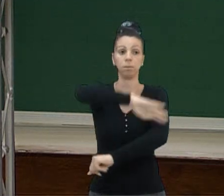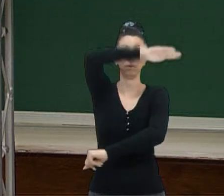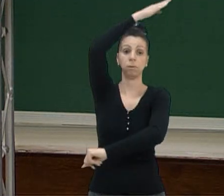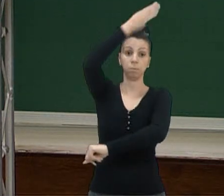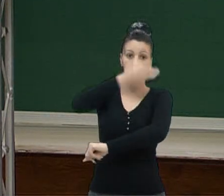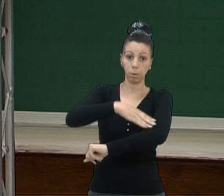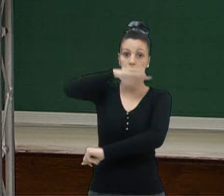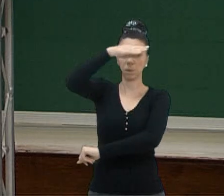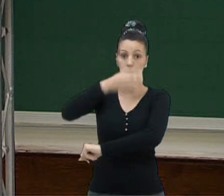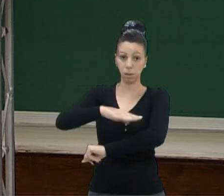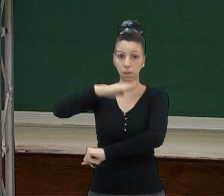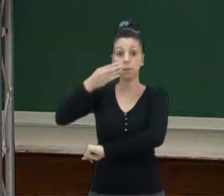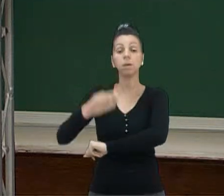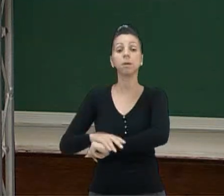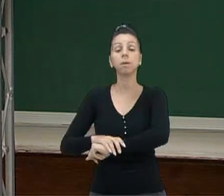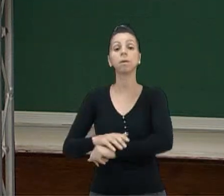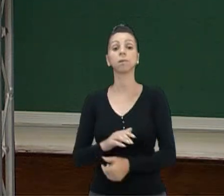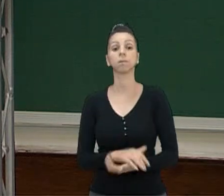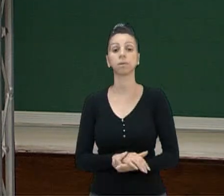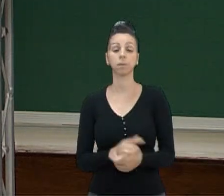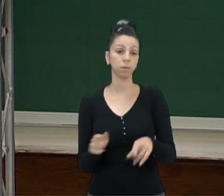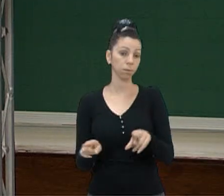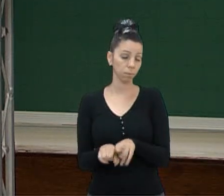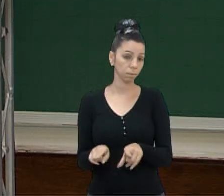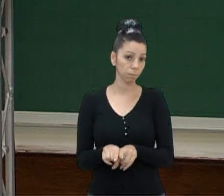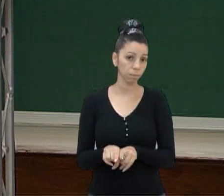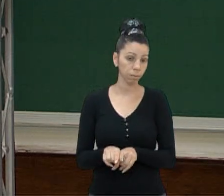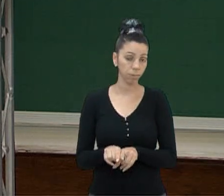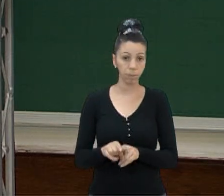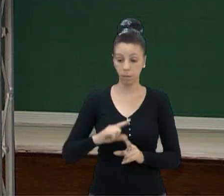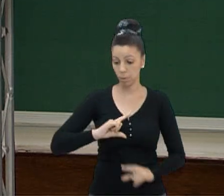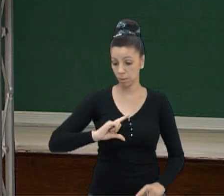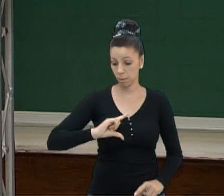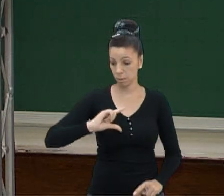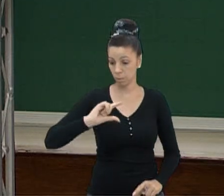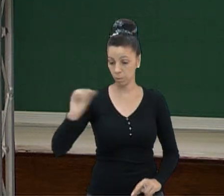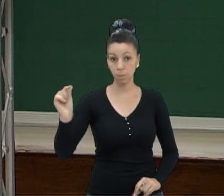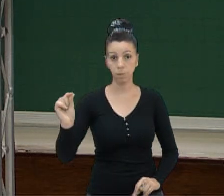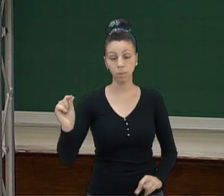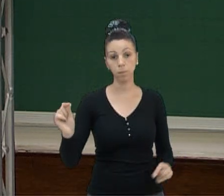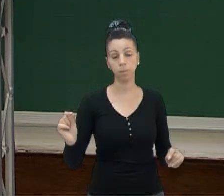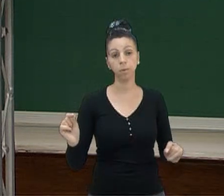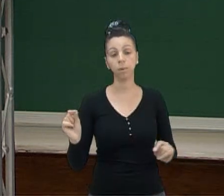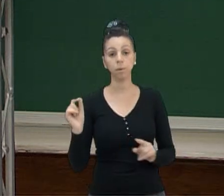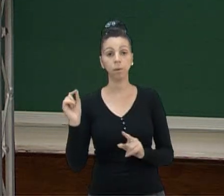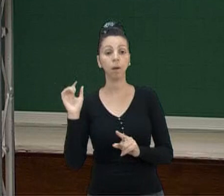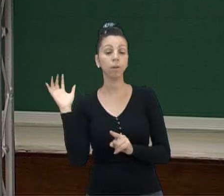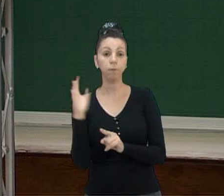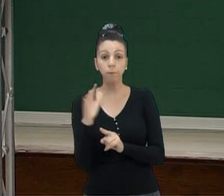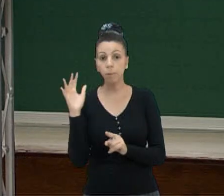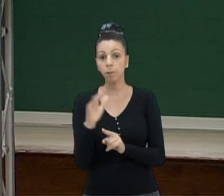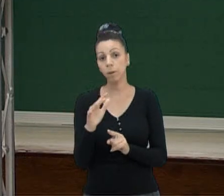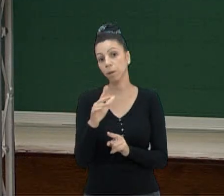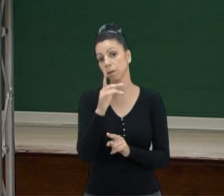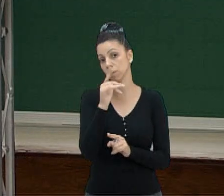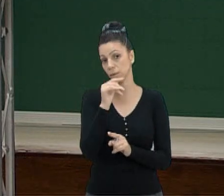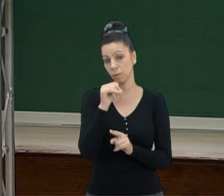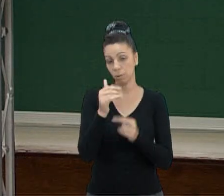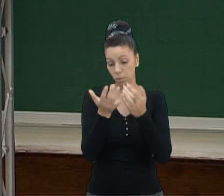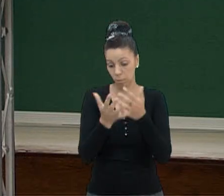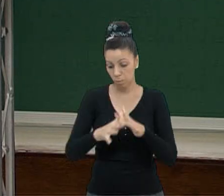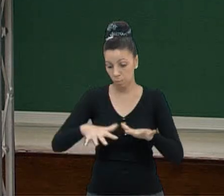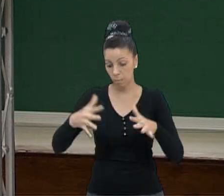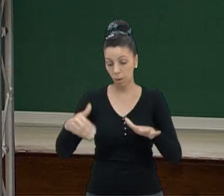Então, logo que você sai dessa região com maior influência do mar Mediterrâneo, já vamos ter